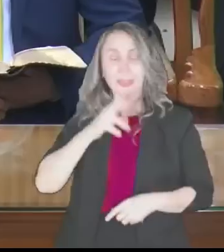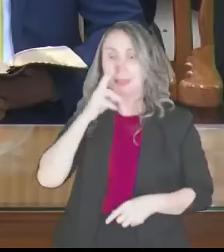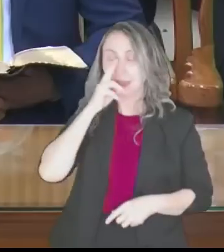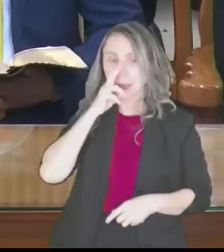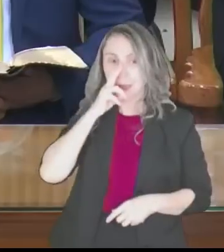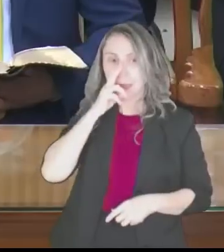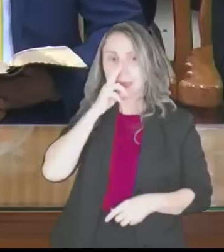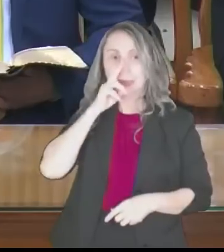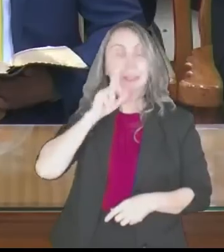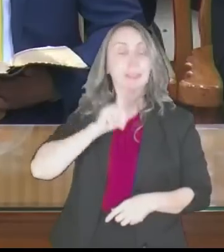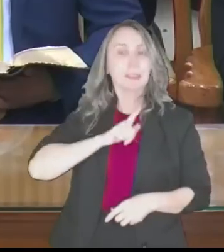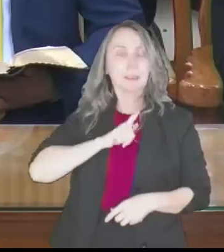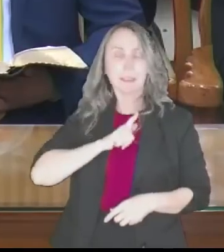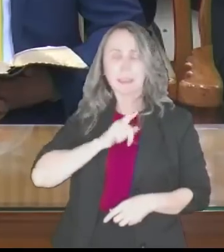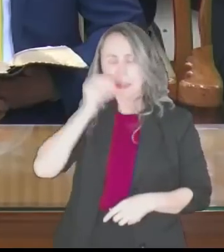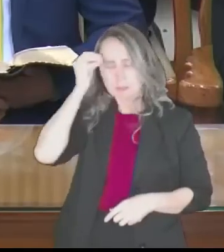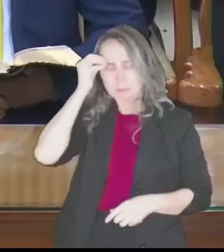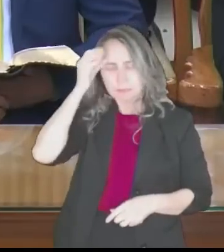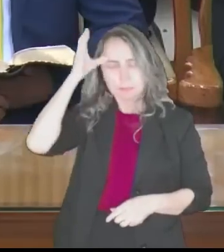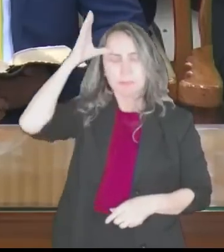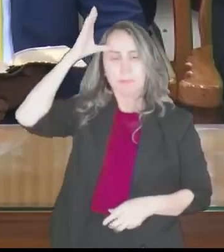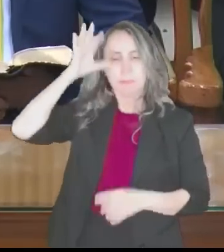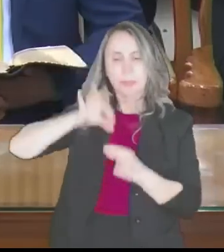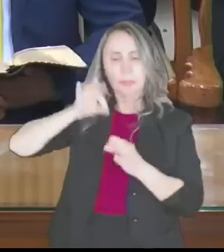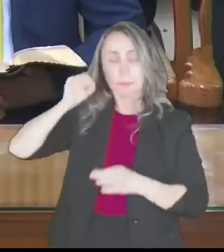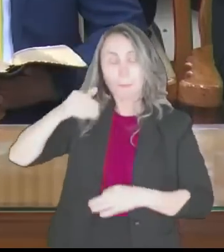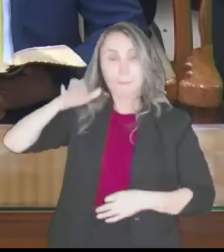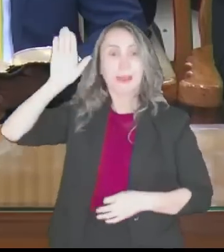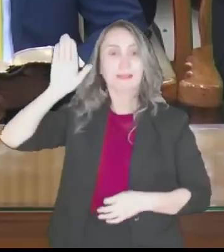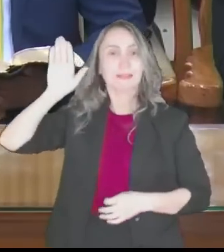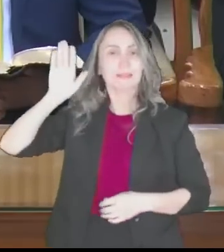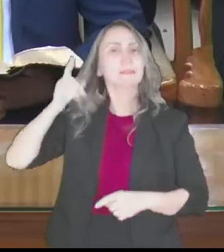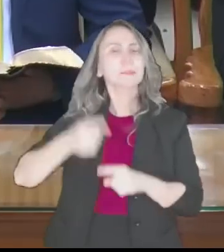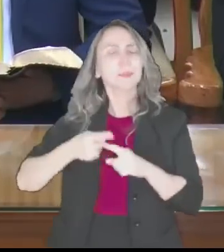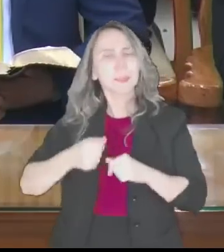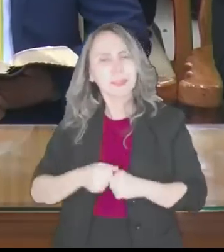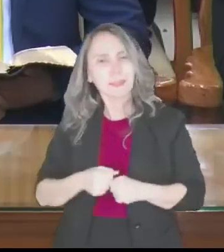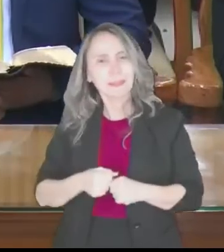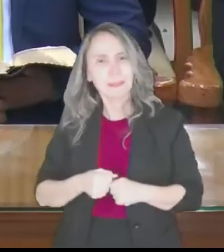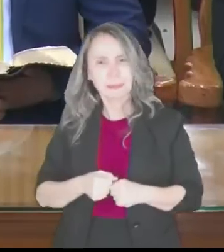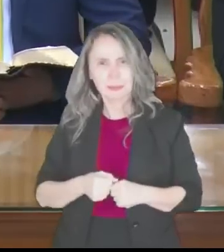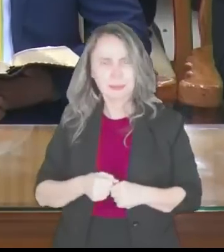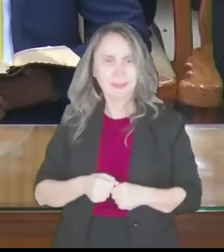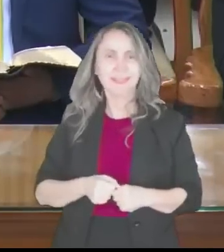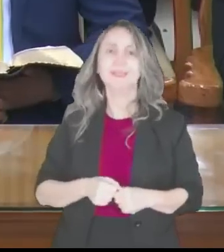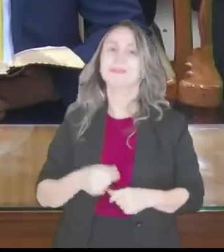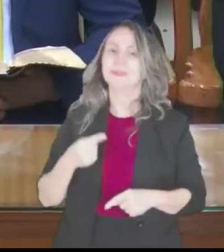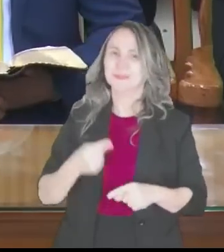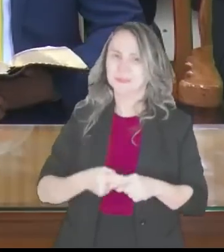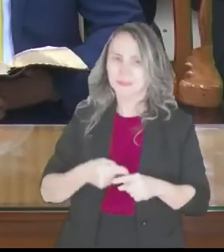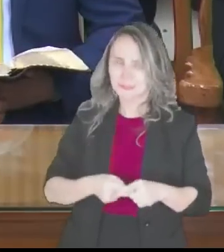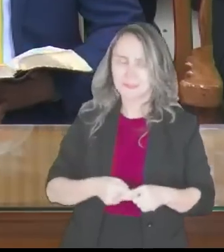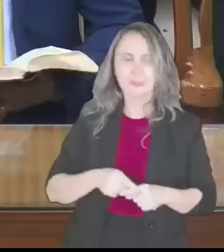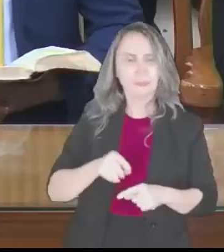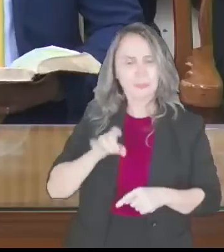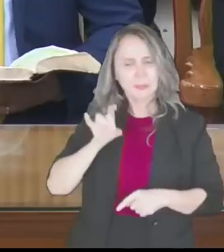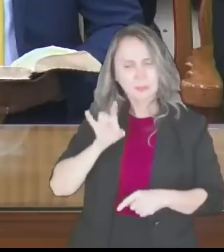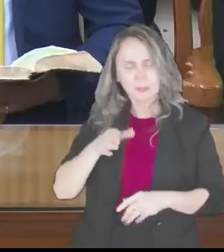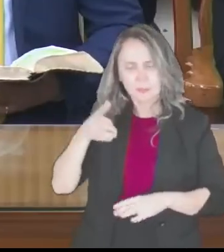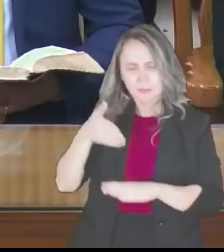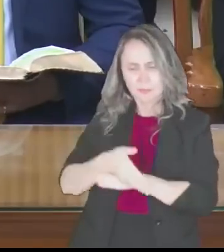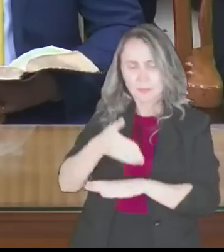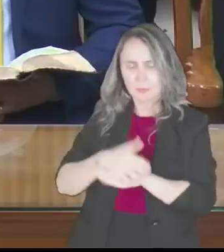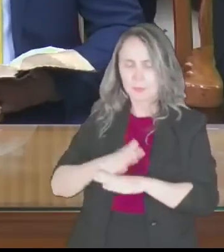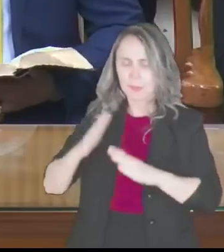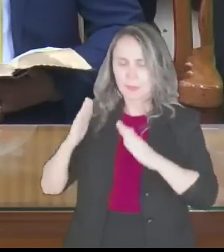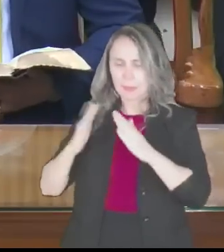mais conhecimento espiritual do que outros. É porque eles não se conformam só da casa da mãe. Eles sobem na câmara para ter um